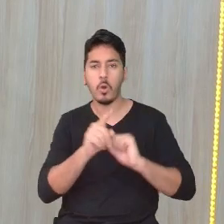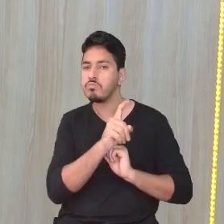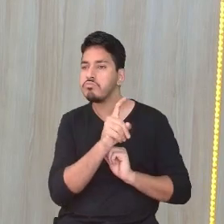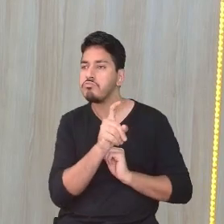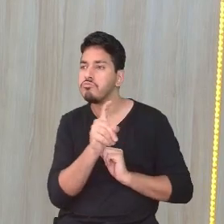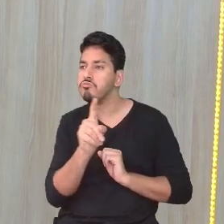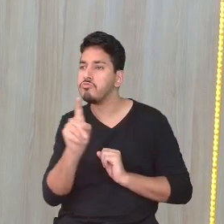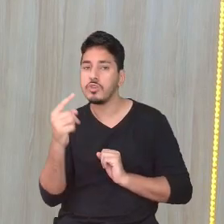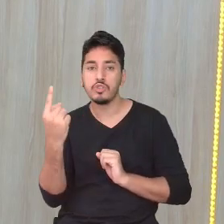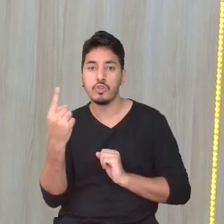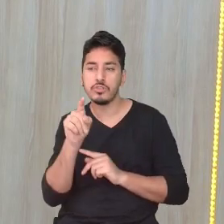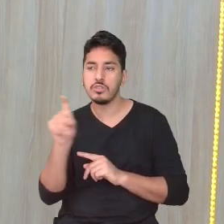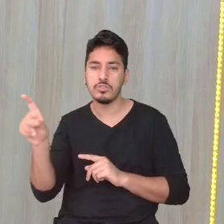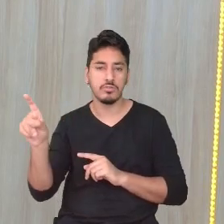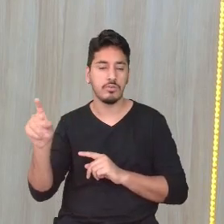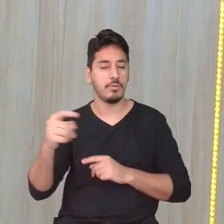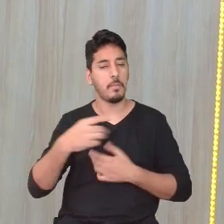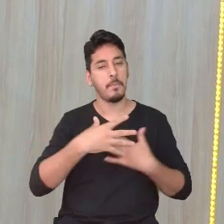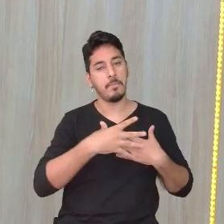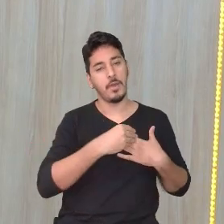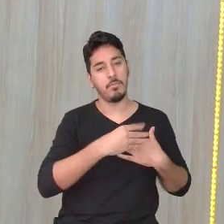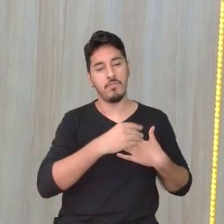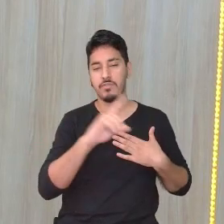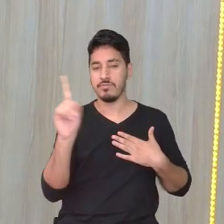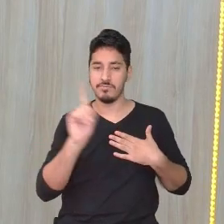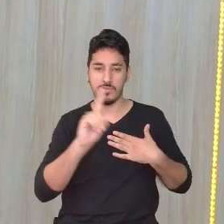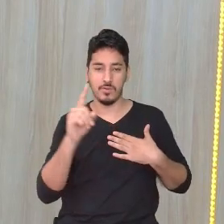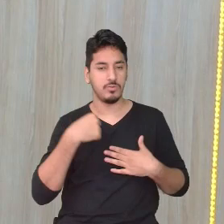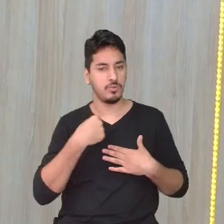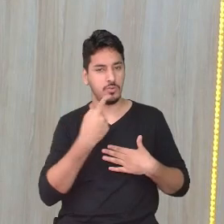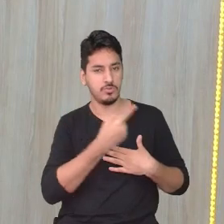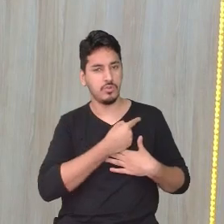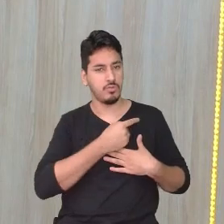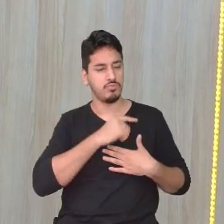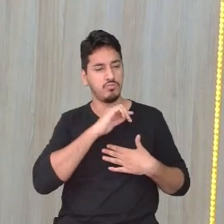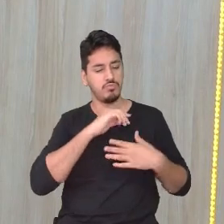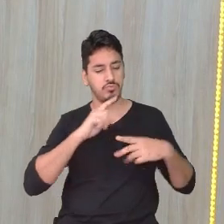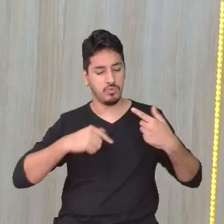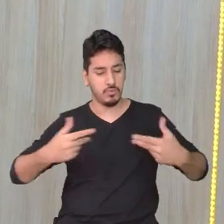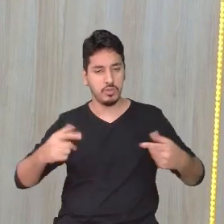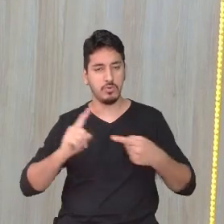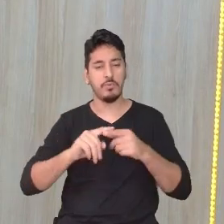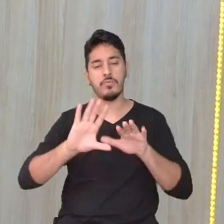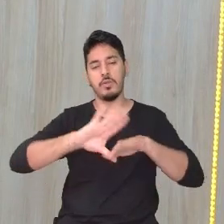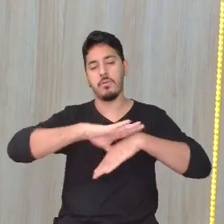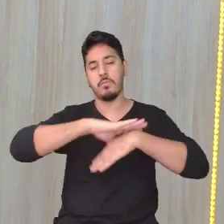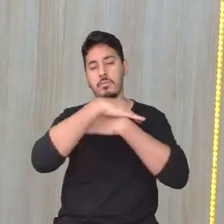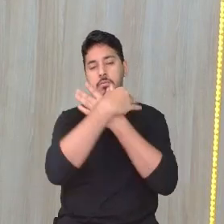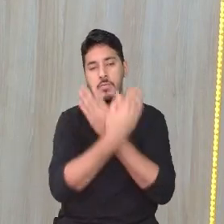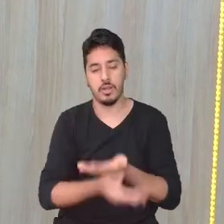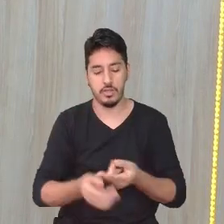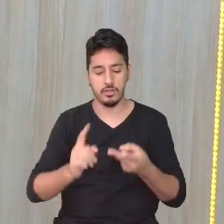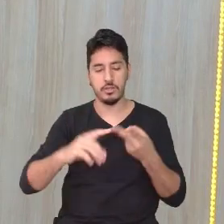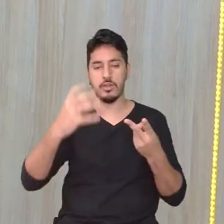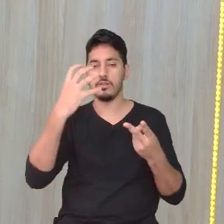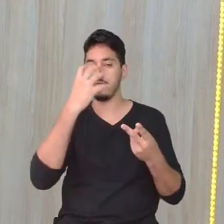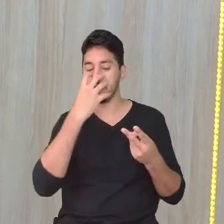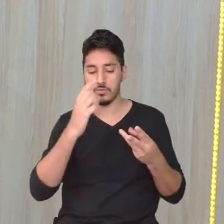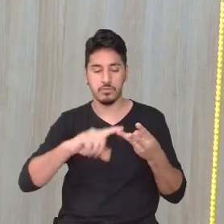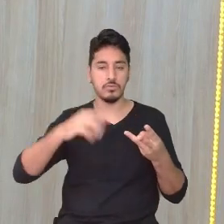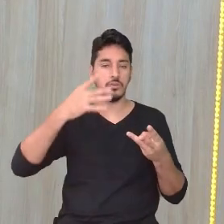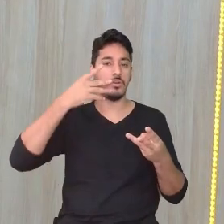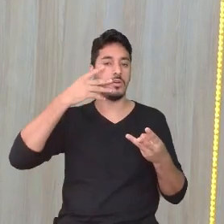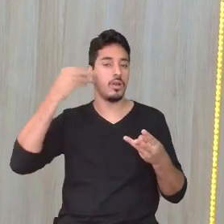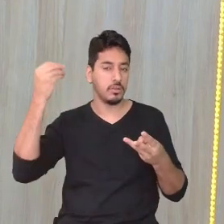dele. Mamíferos, a nossa espécie não. Somos mamíferos como baleias, como cachorros, como gatos.